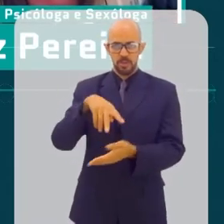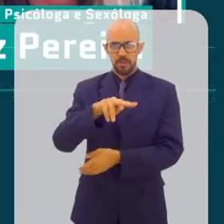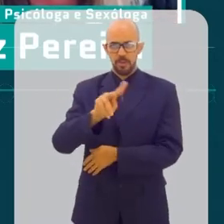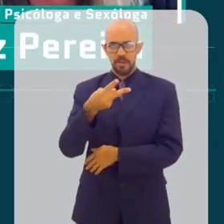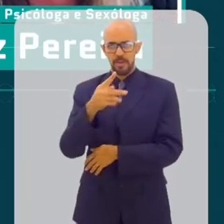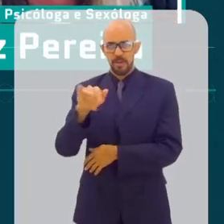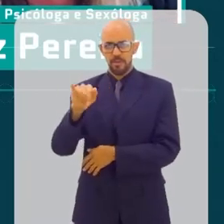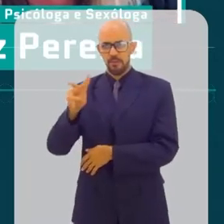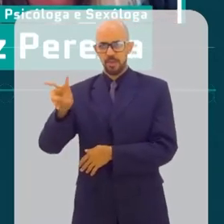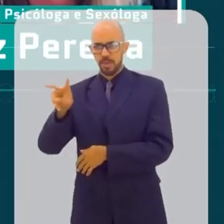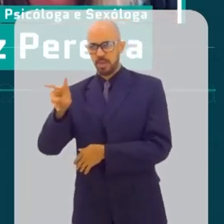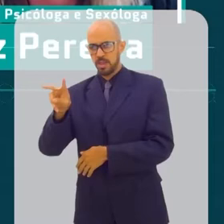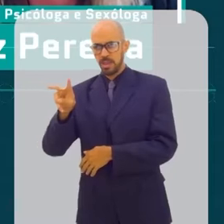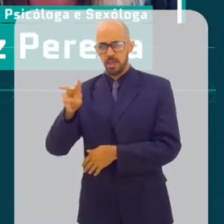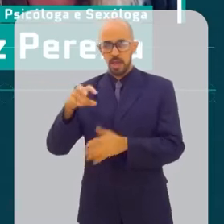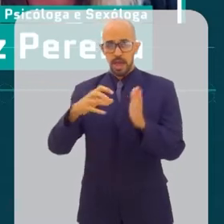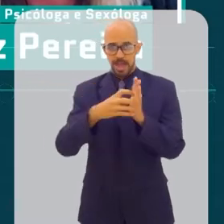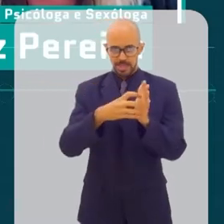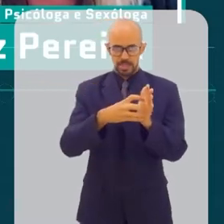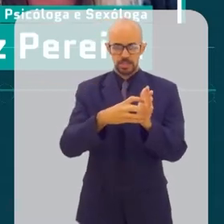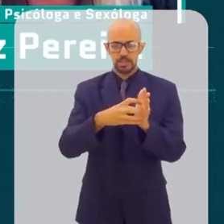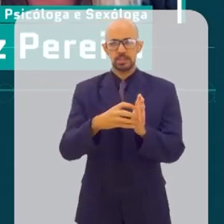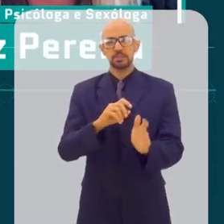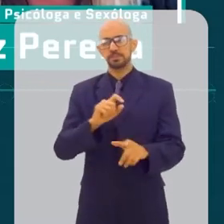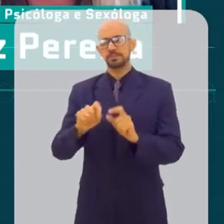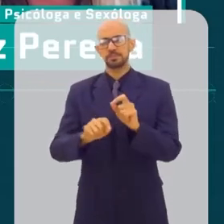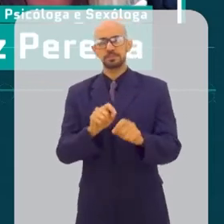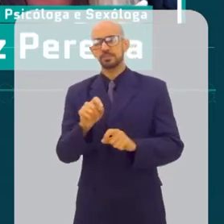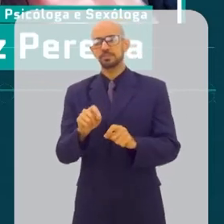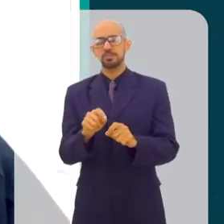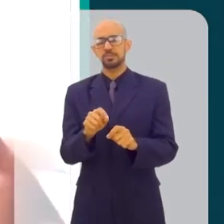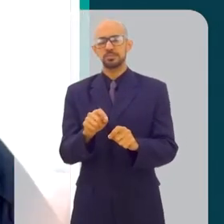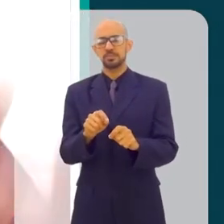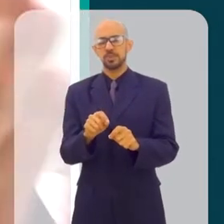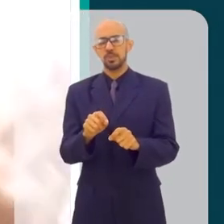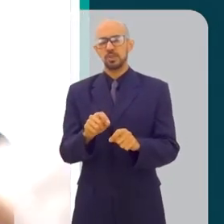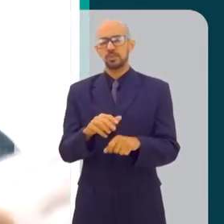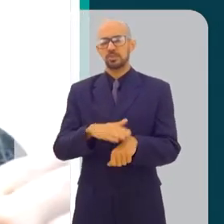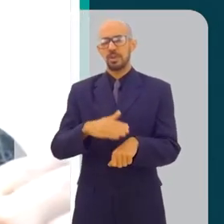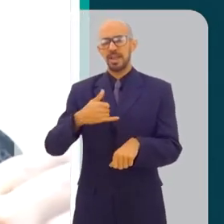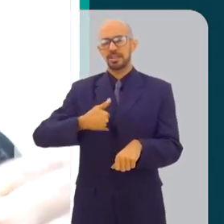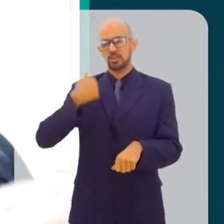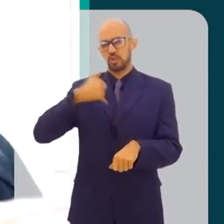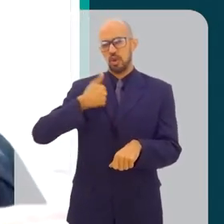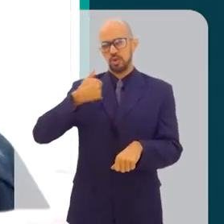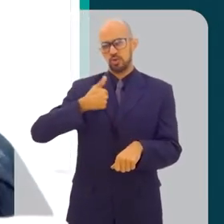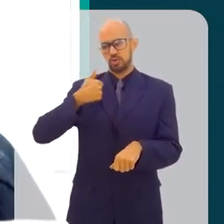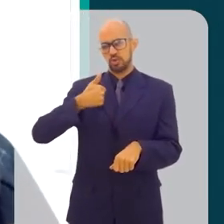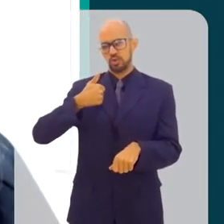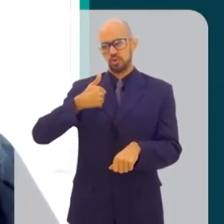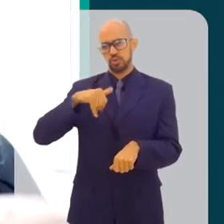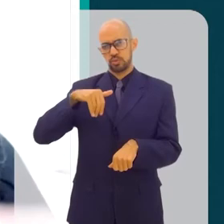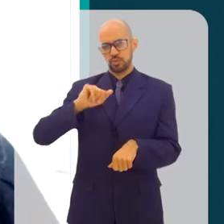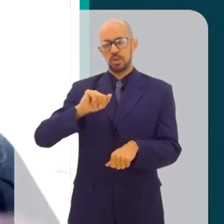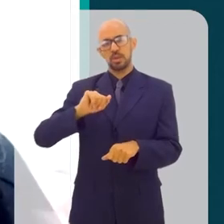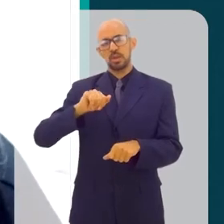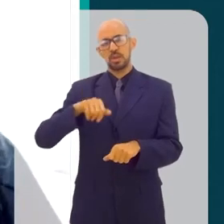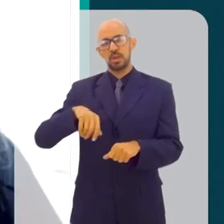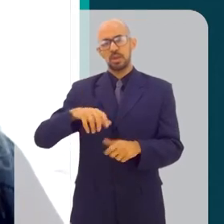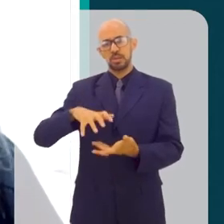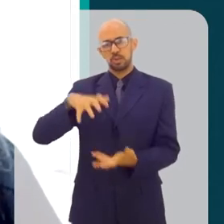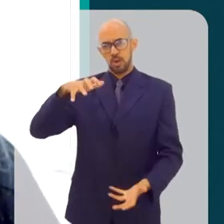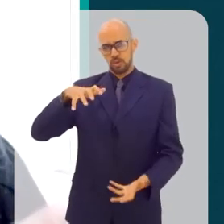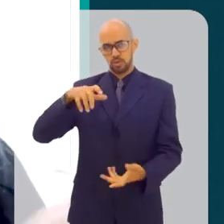né, a questão do HIV, a AIDS, os mais velhos, aquilo era uma